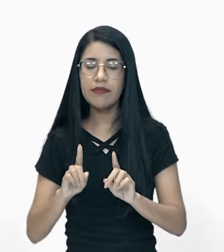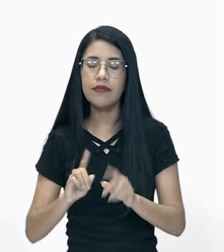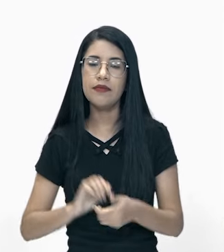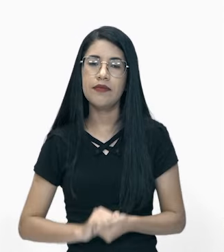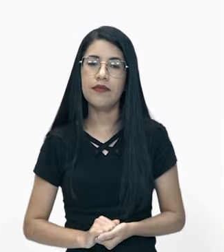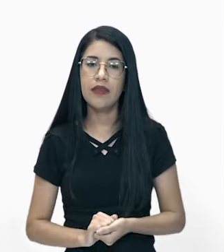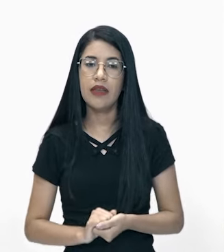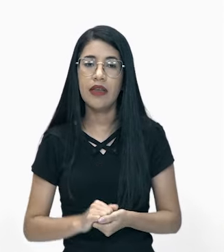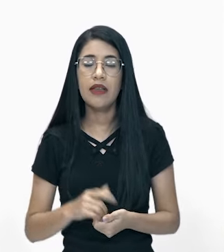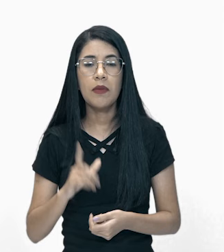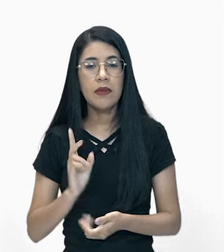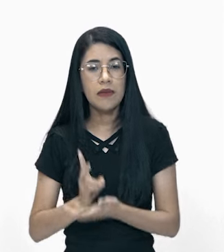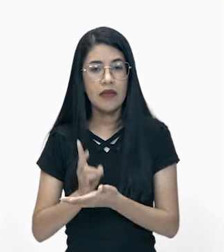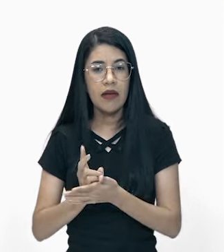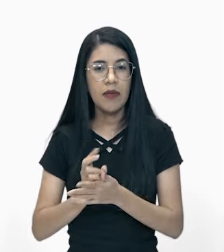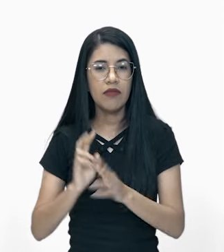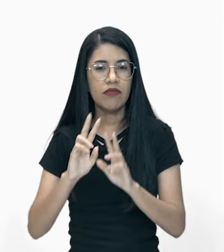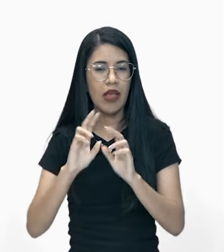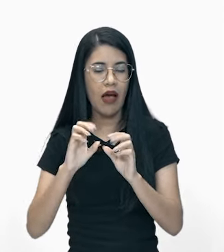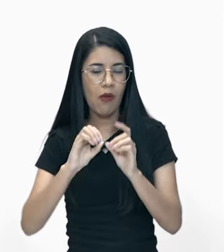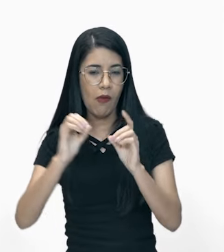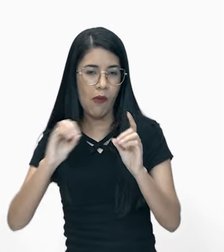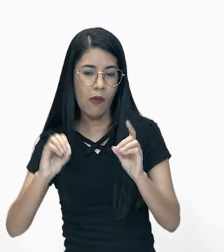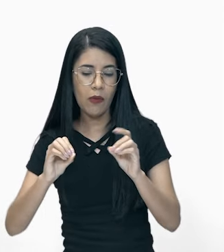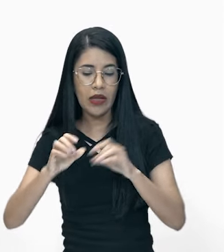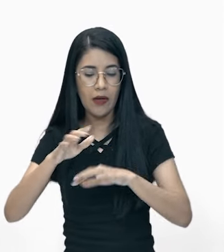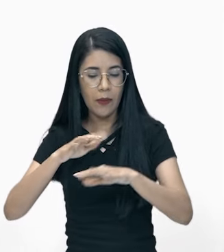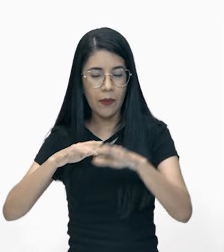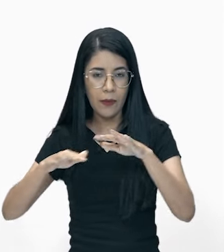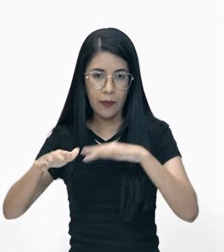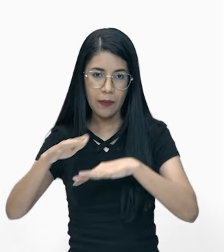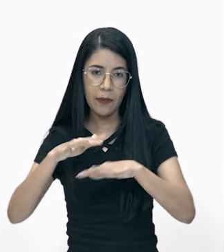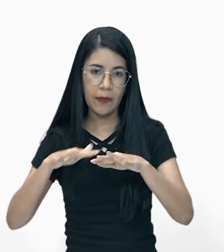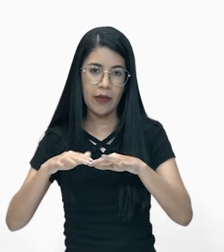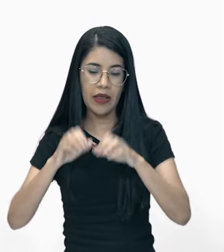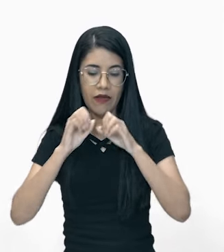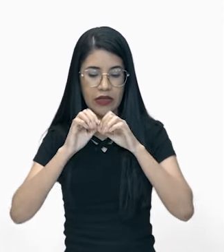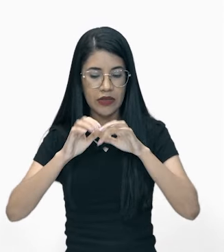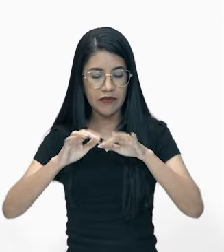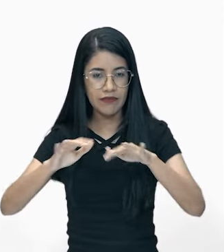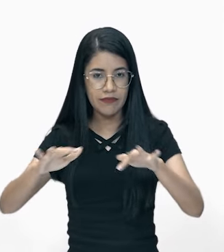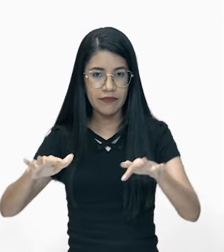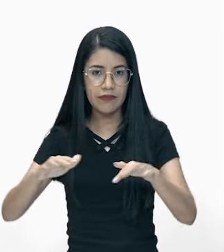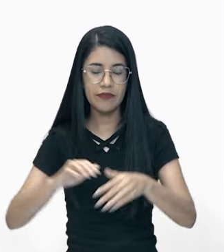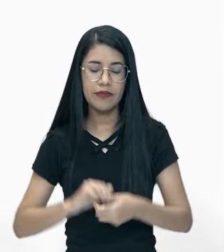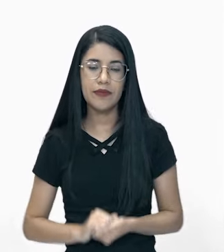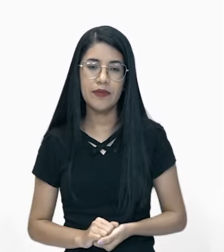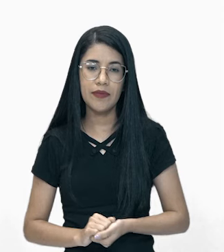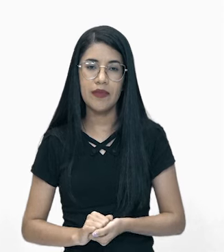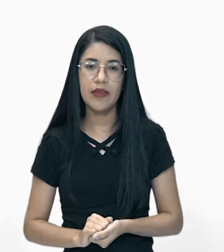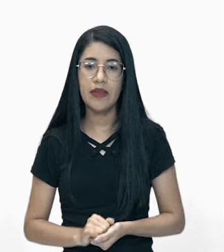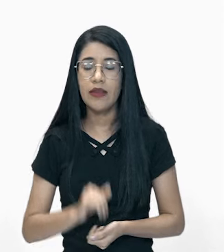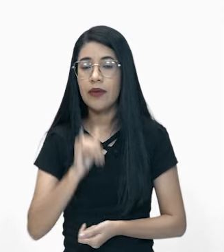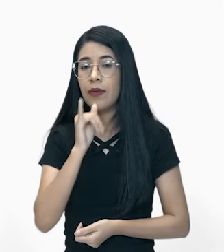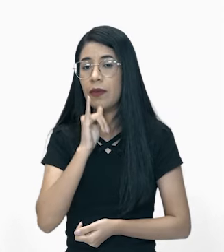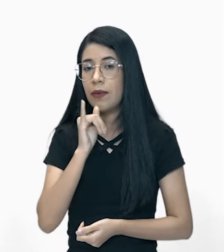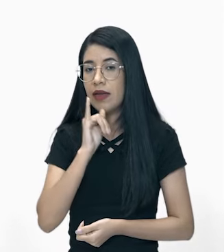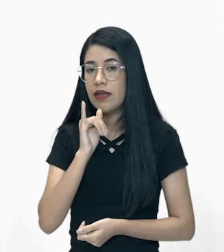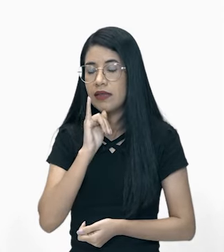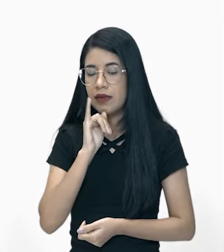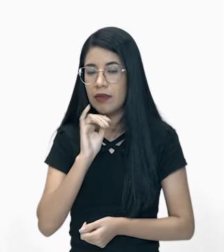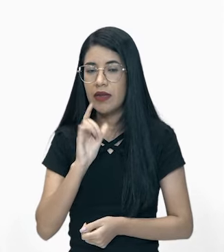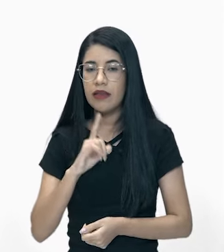que ela é uma perturbação que se propaga em um meio. E um exemplo